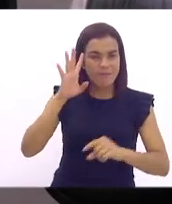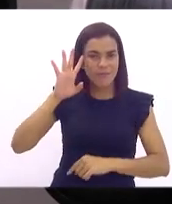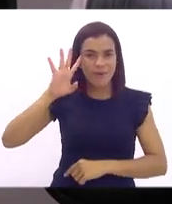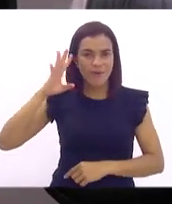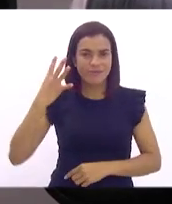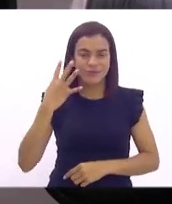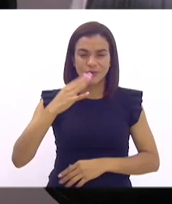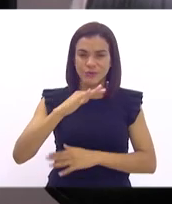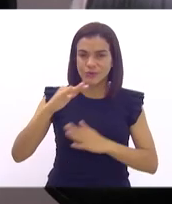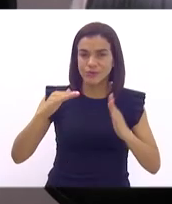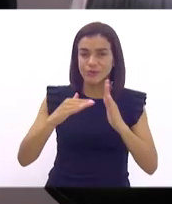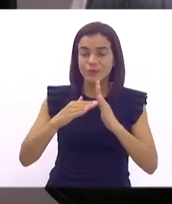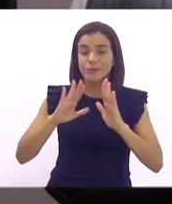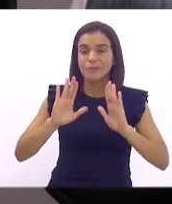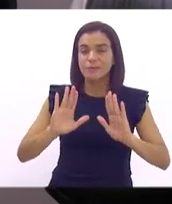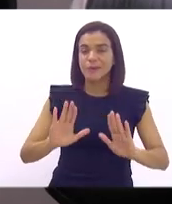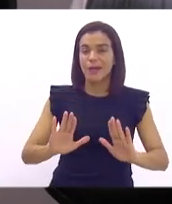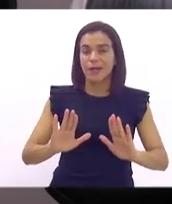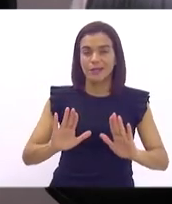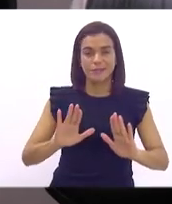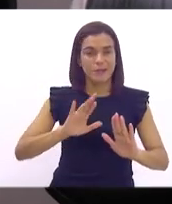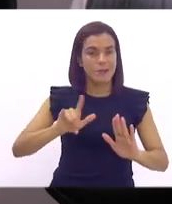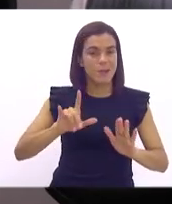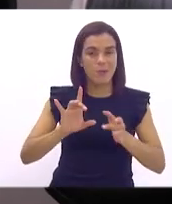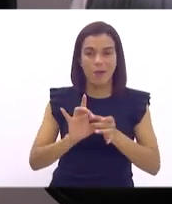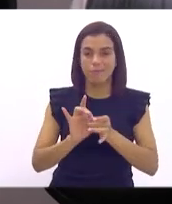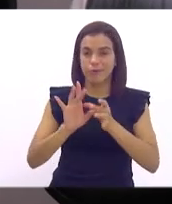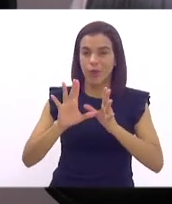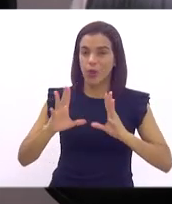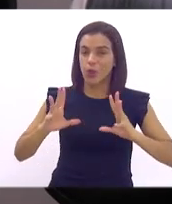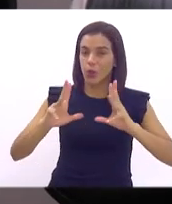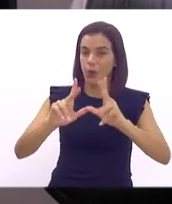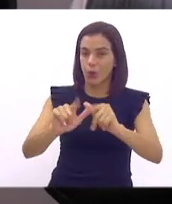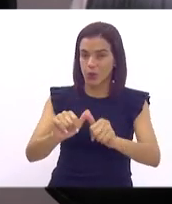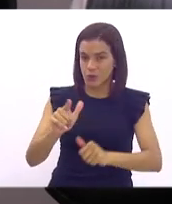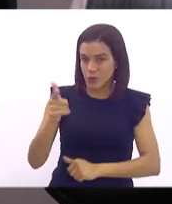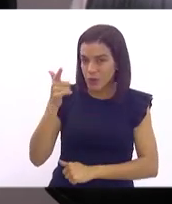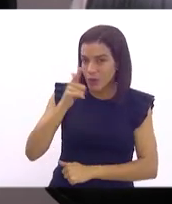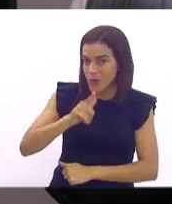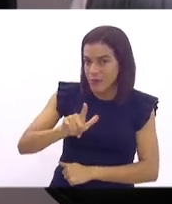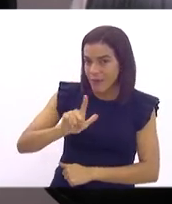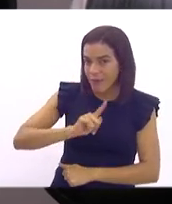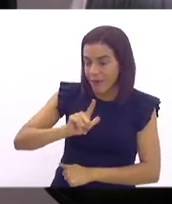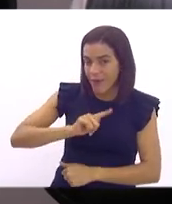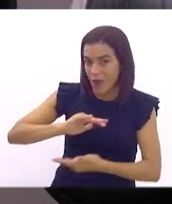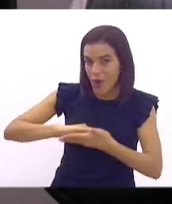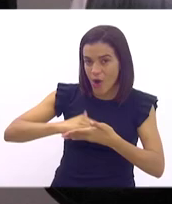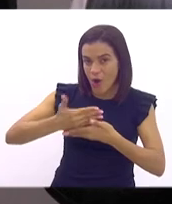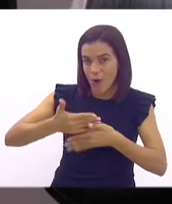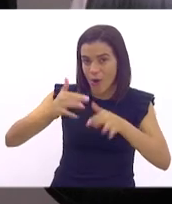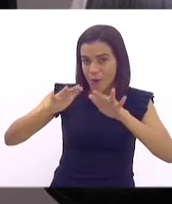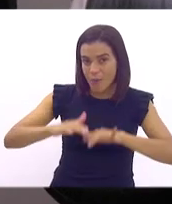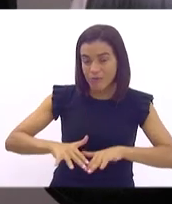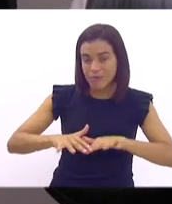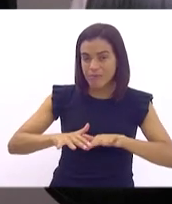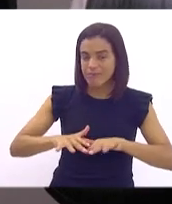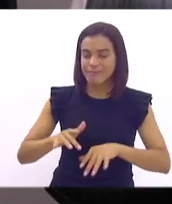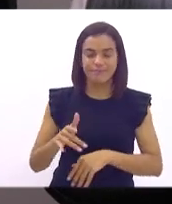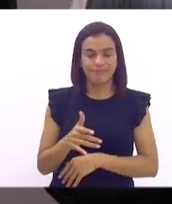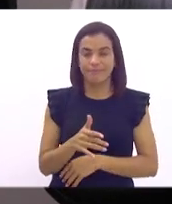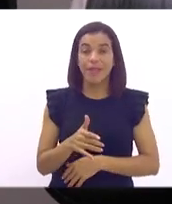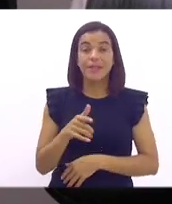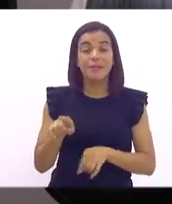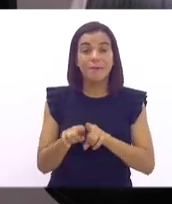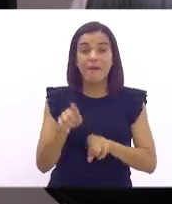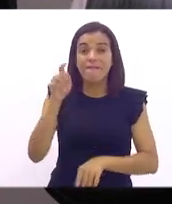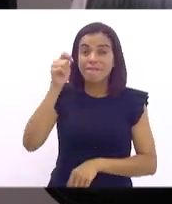processos, mas ela não é democrática, né? E ela é fácil de ser rastreada.